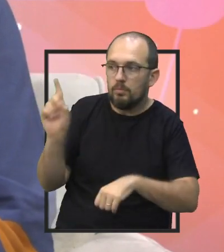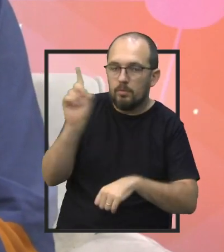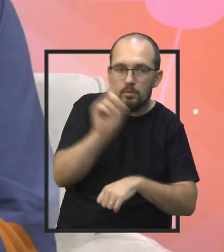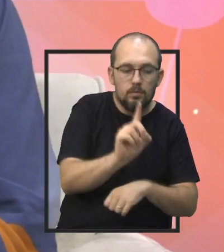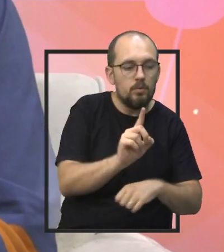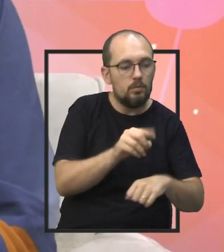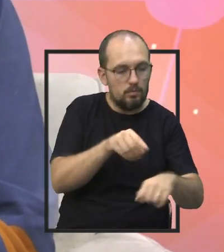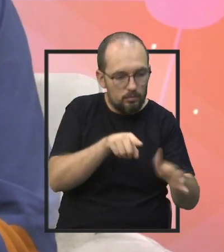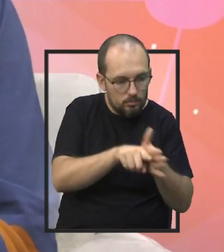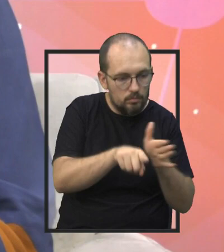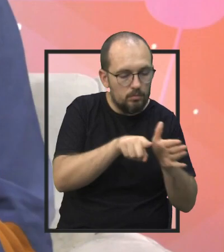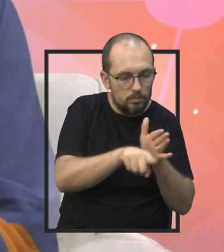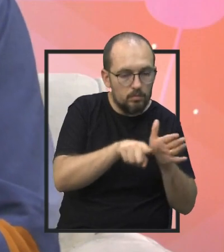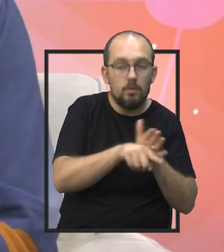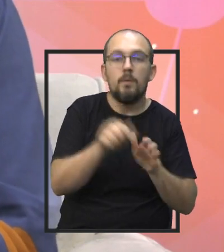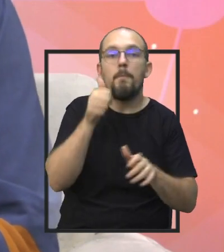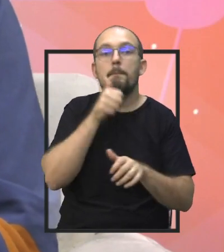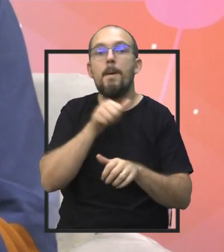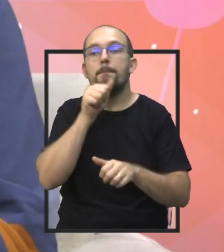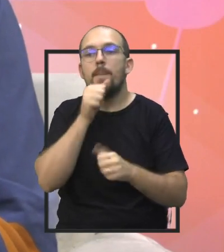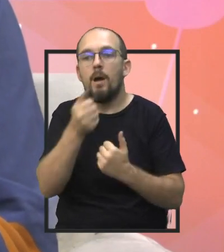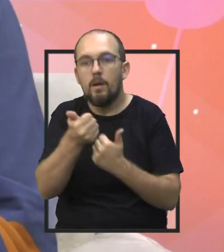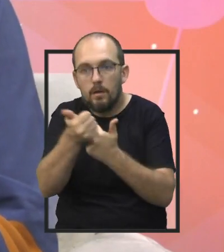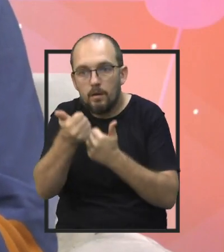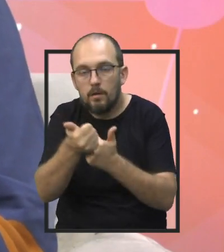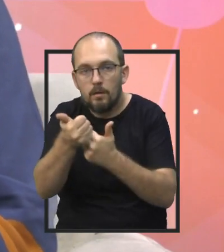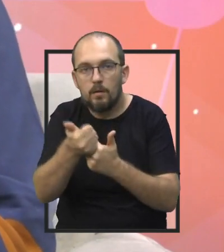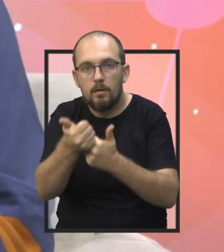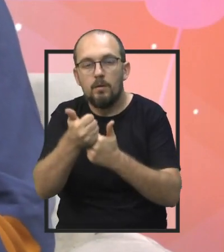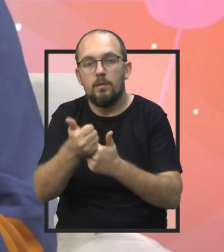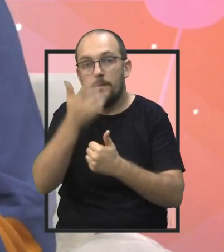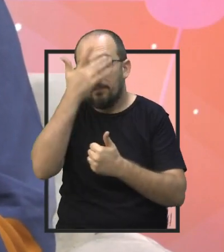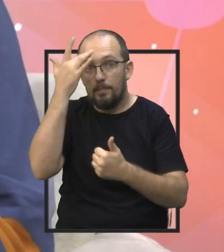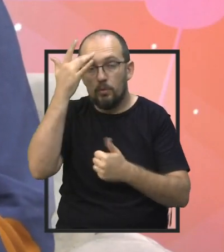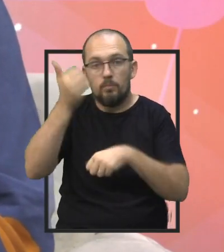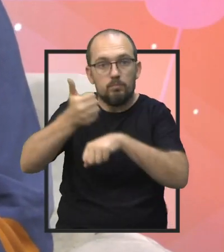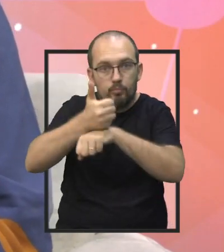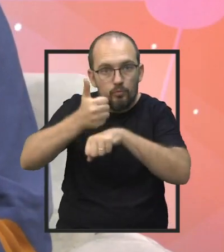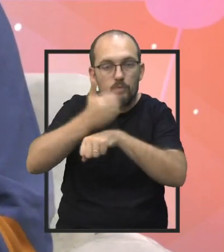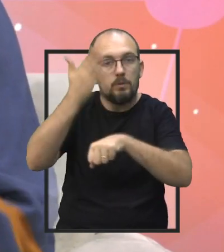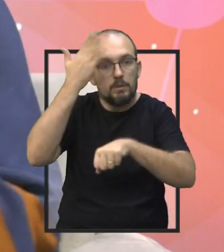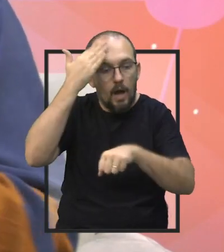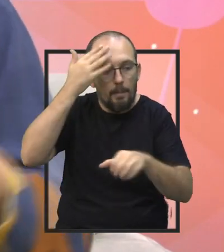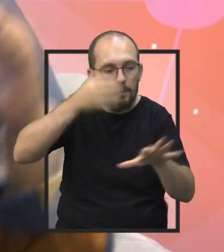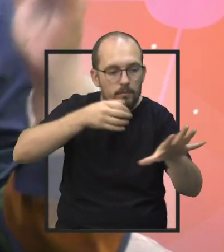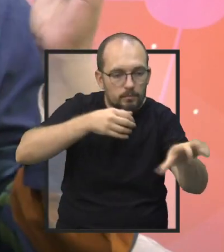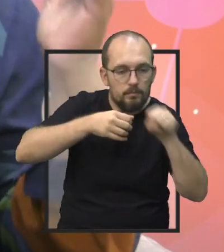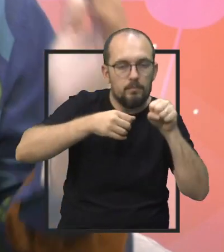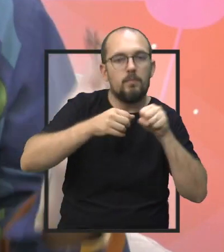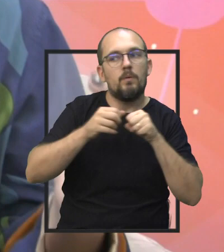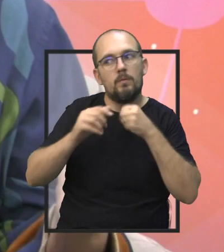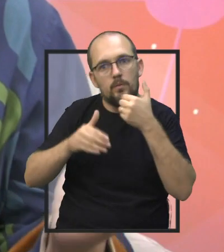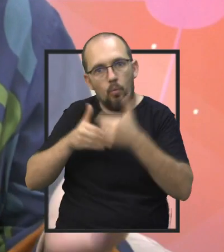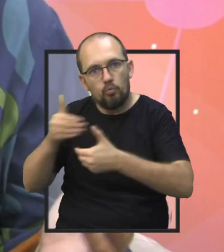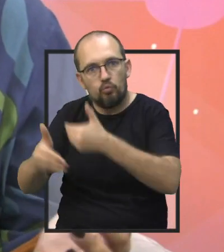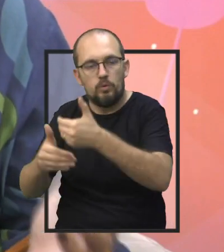mãe ou a pessoa responsável para dar continuidade, porque a gente tem a proteção da criança,